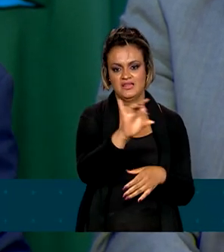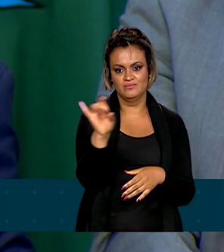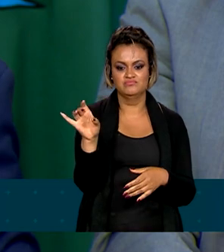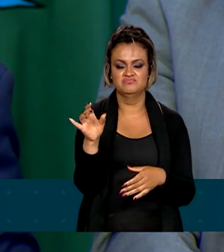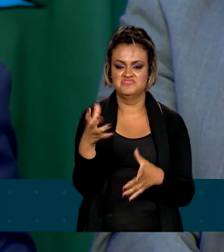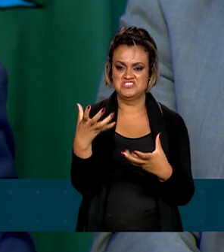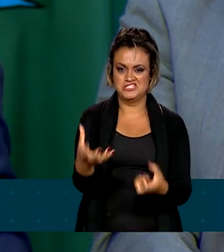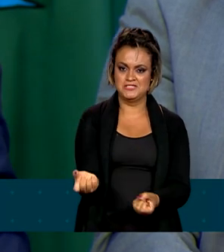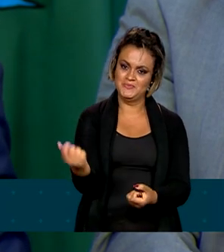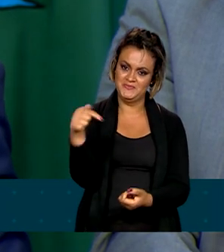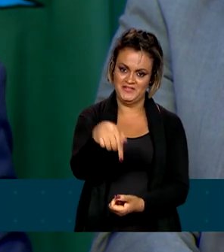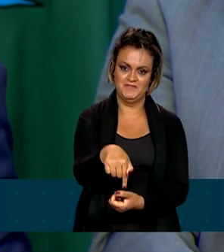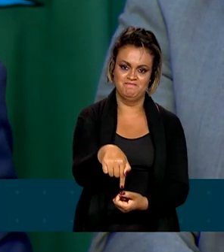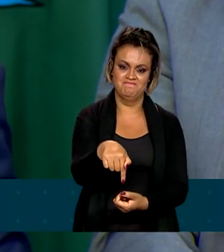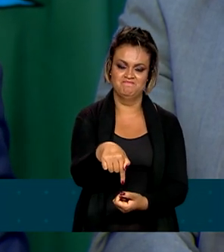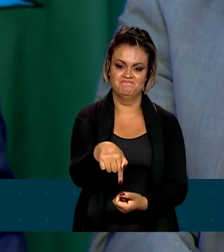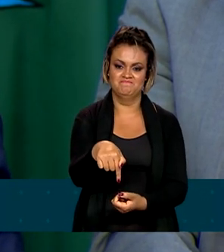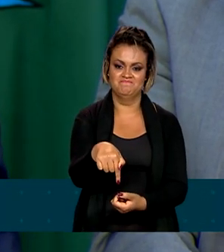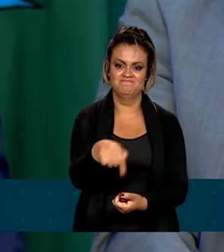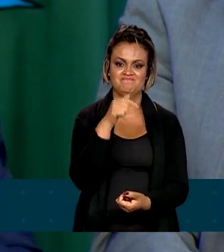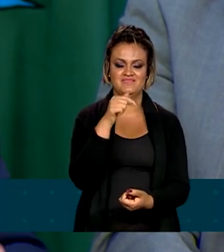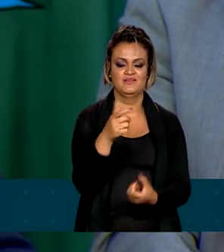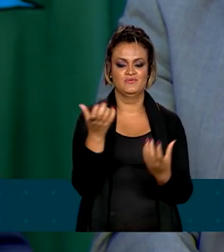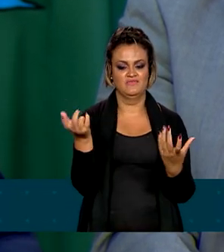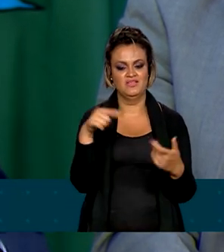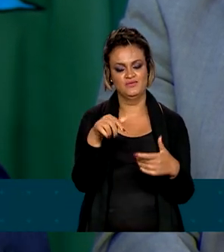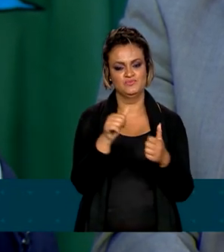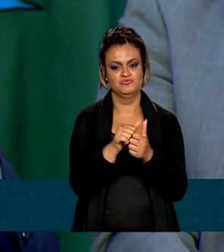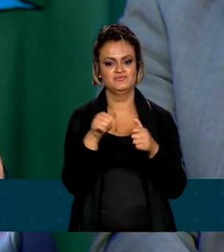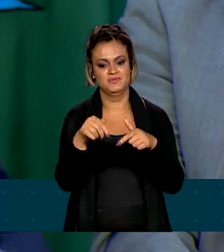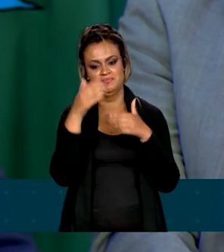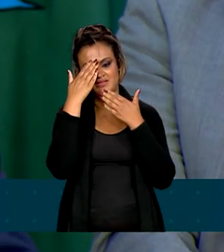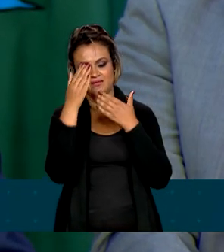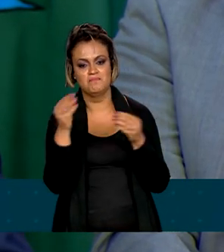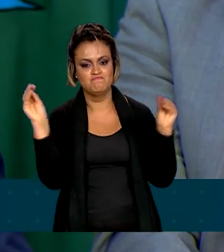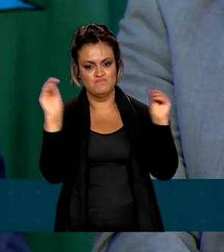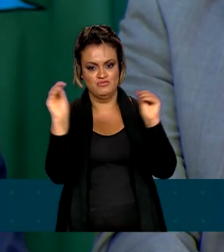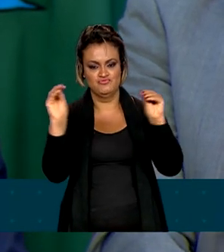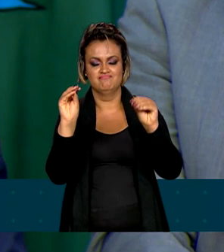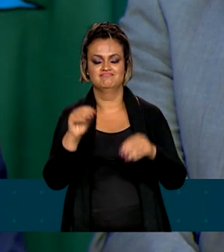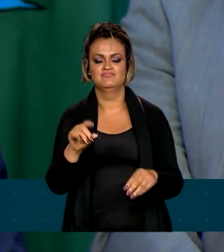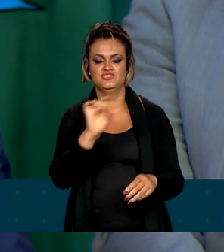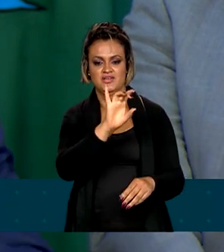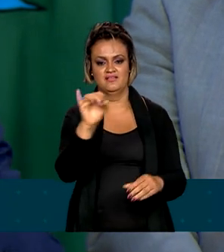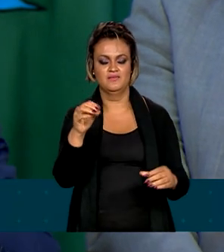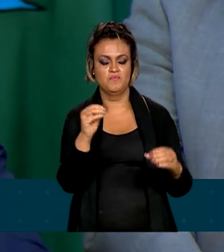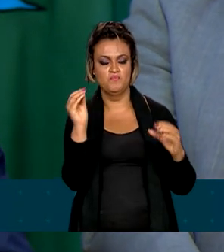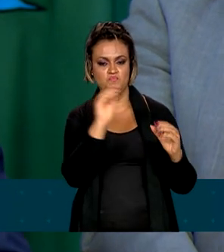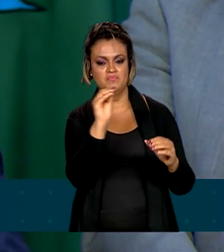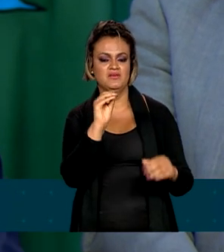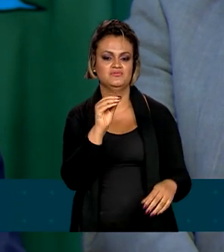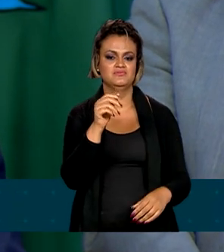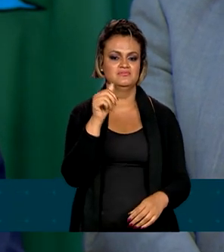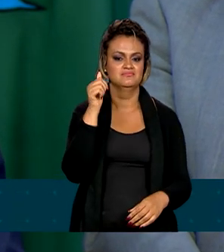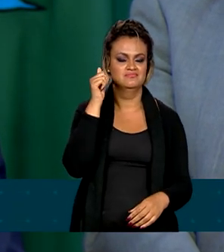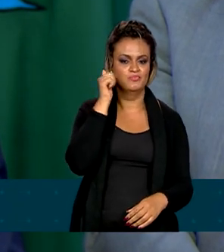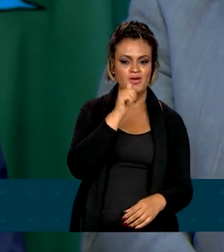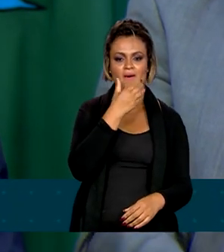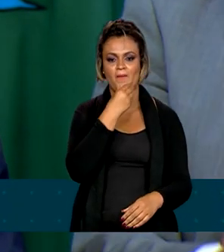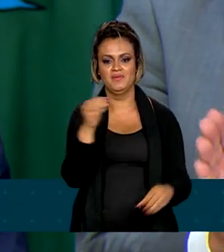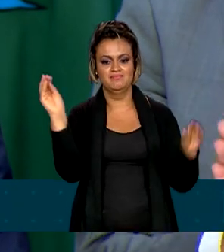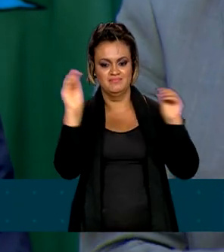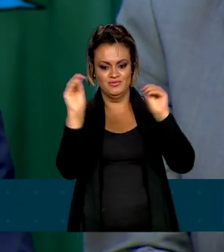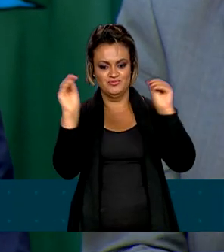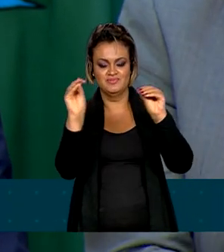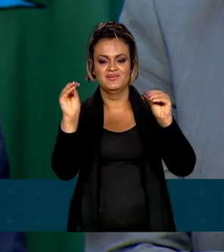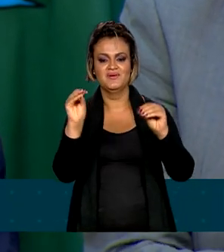ter aceitado o convite dos nossos companheiros e ter vindo aqui. Um beijo no coração das mulheres e um beijo no coração dos